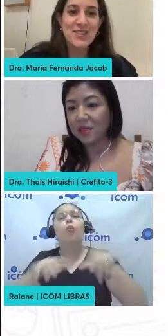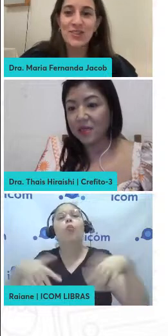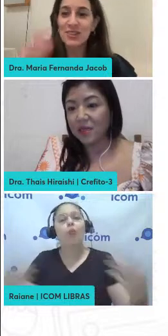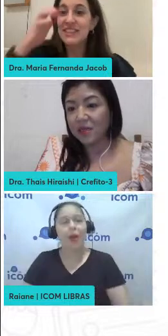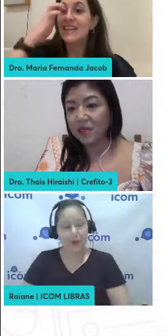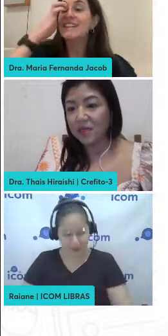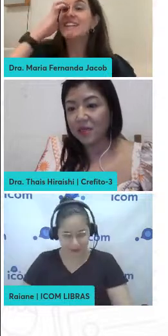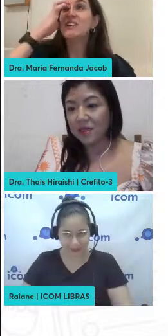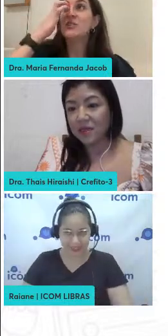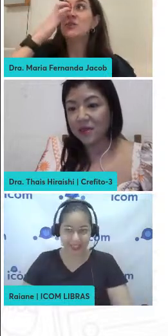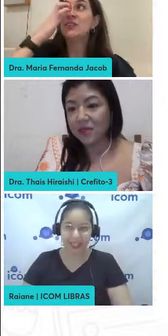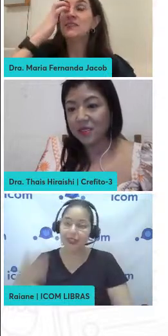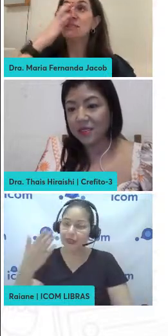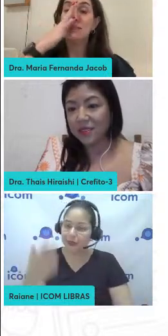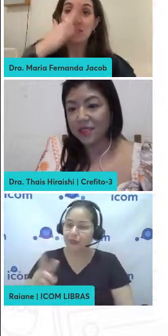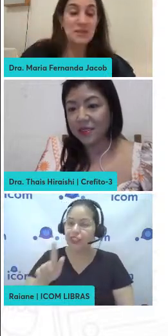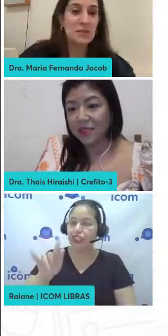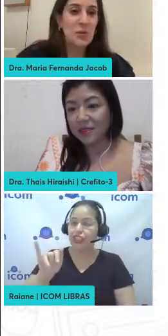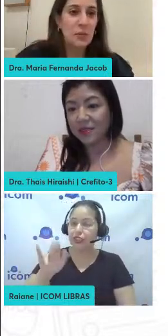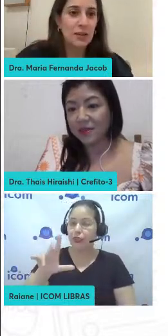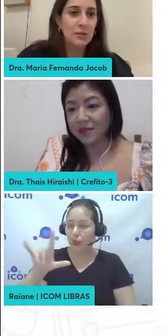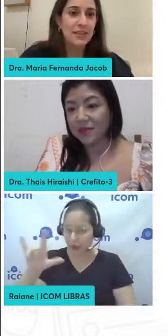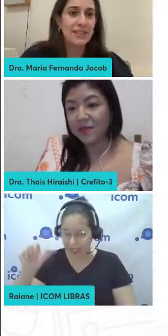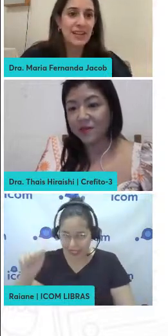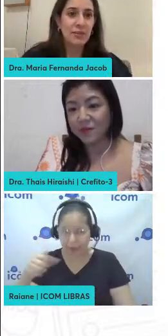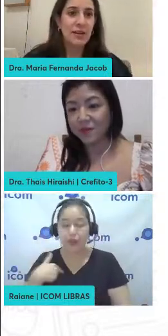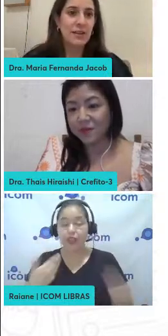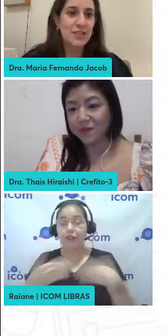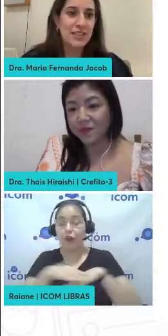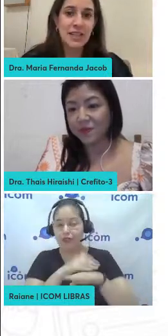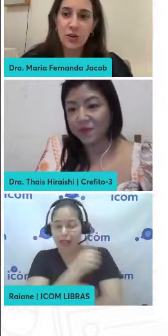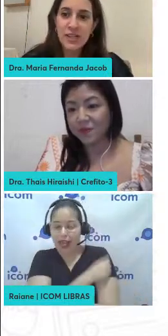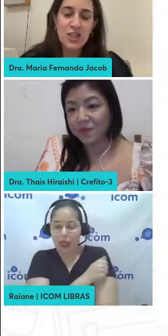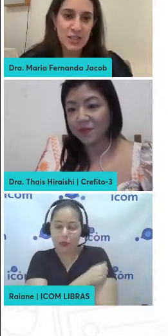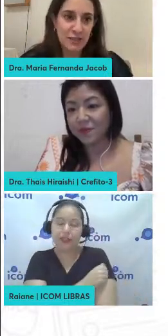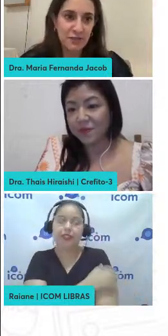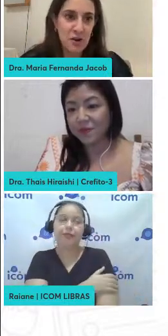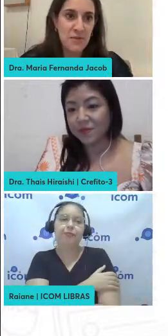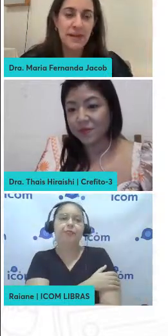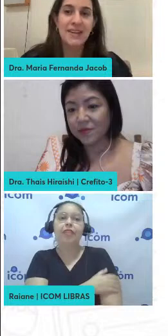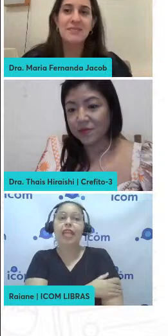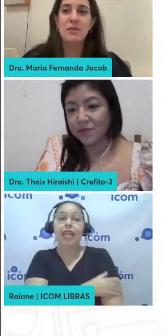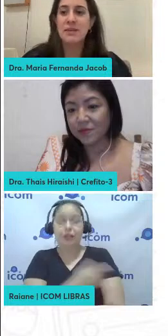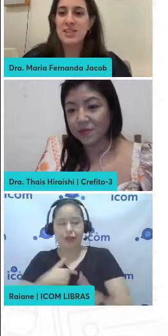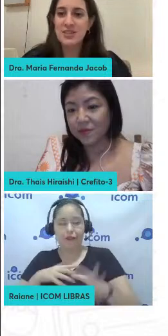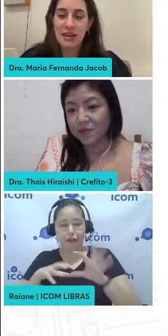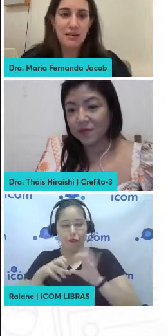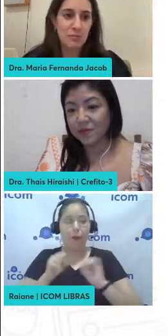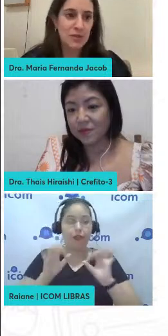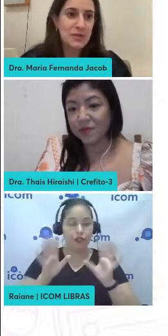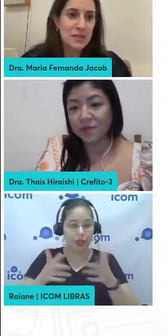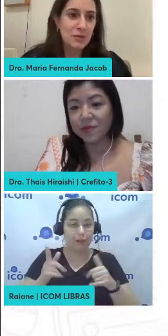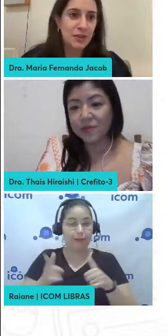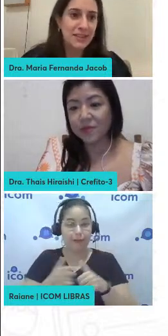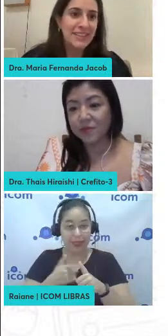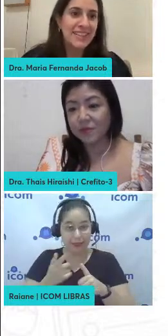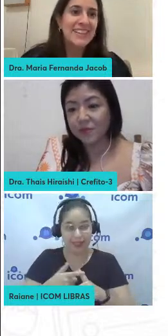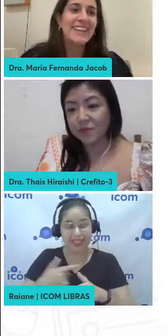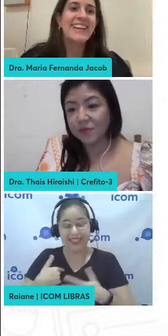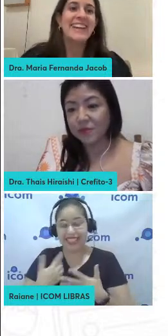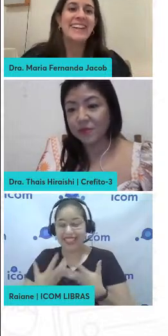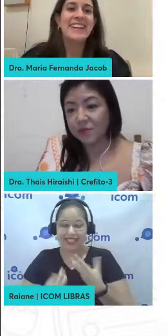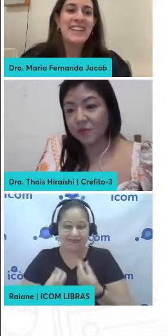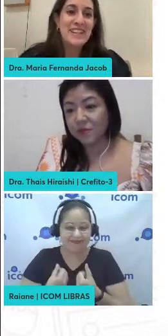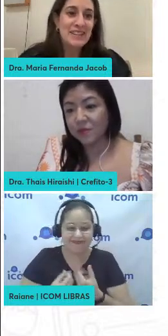Esses dias, Júlia, eu também estava conversando com uma aluna que eu acho que assim, logo que a gente se forma, primeiro que a gente sai muito insegura, né?